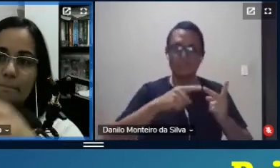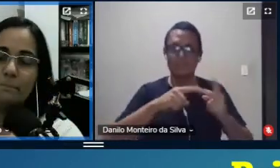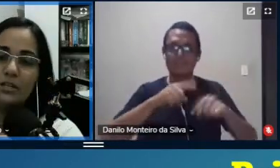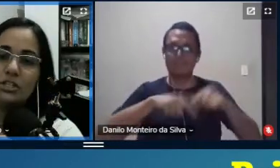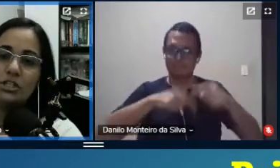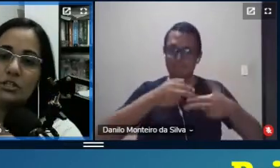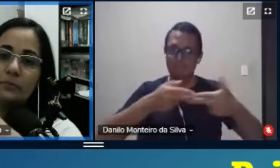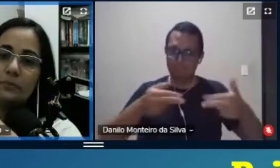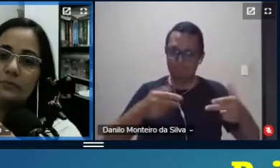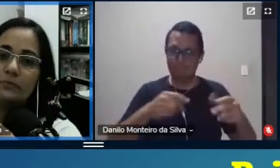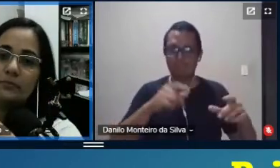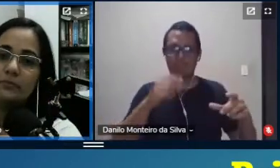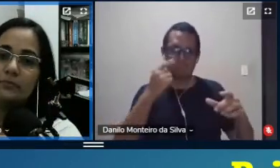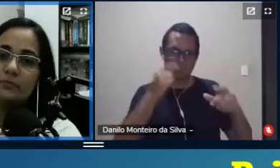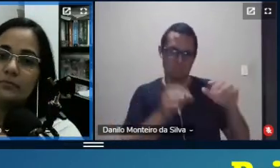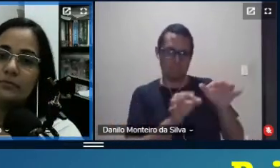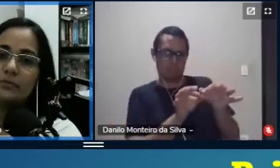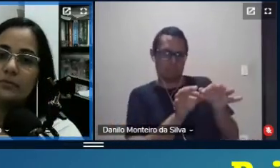vai medir,